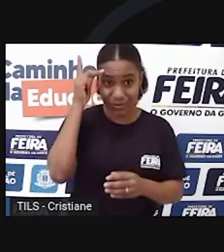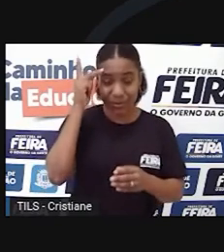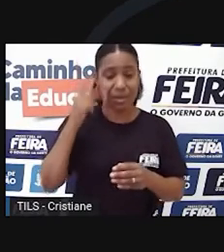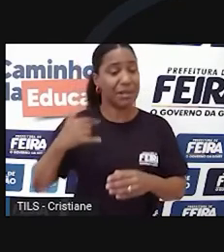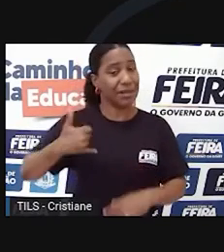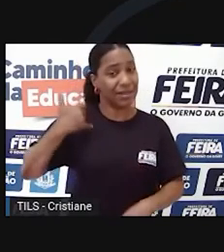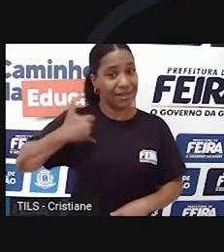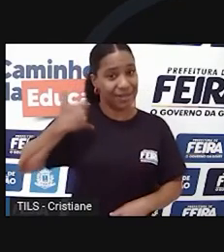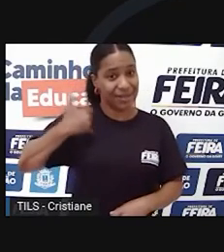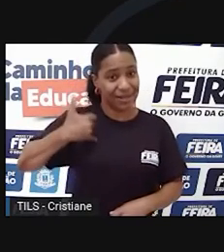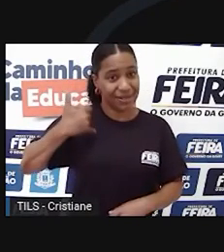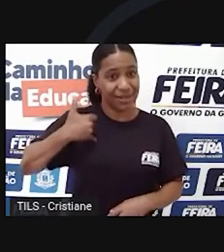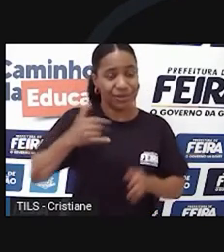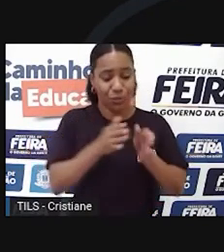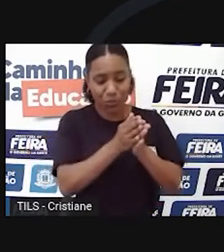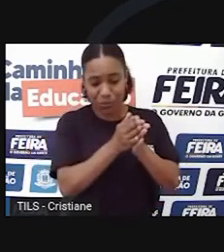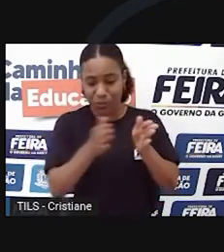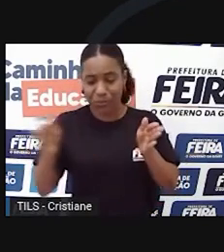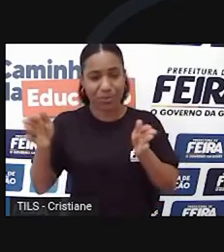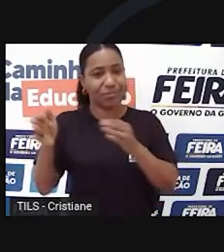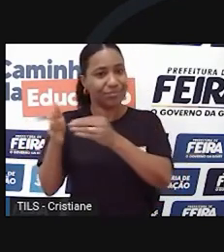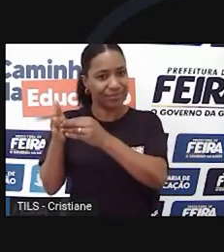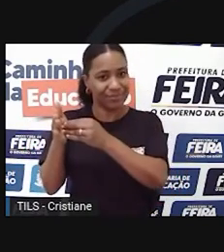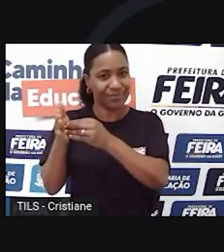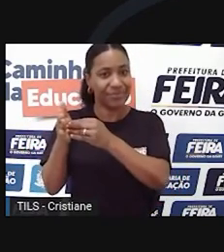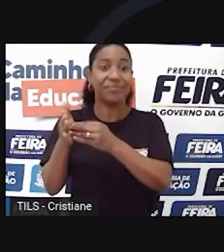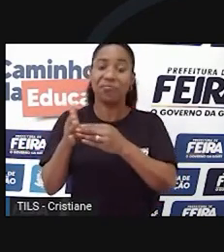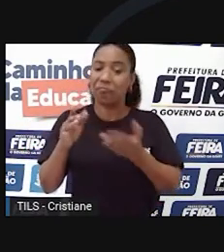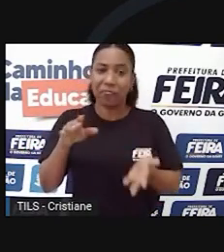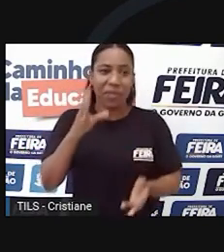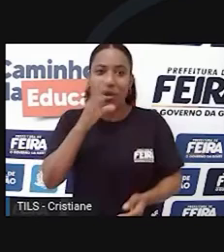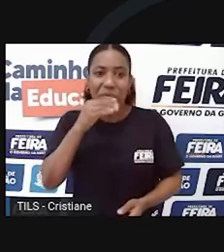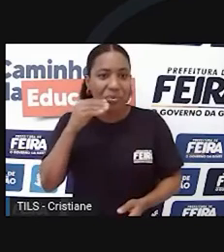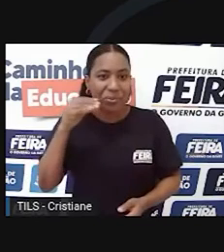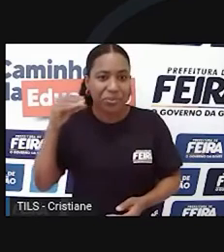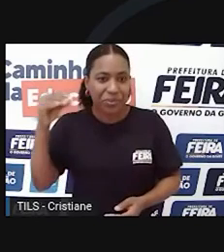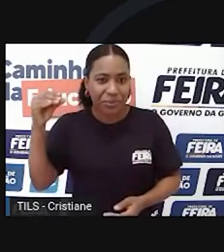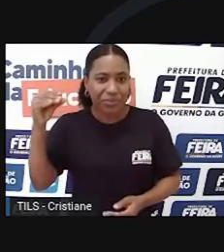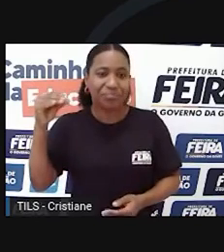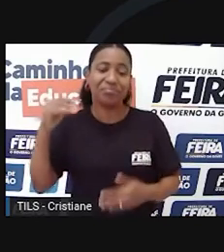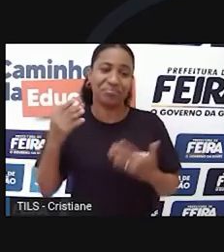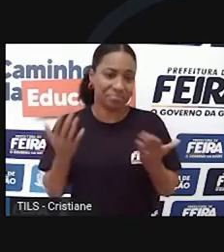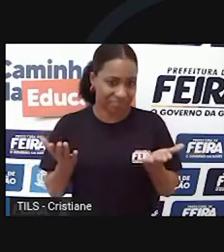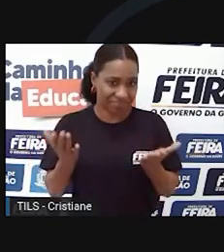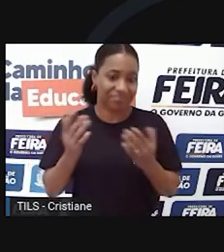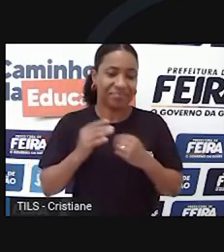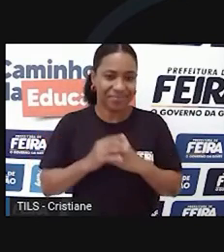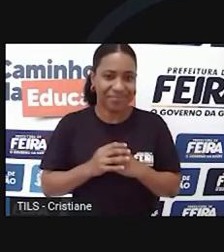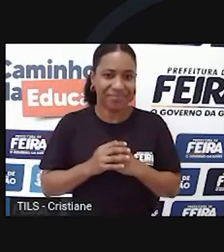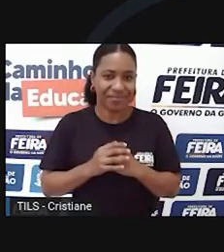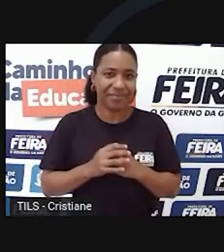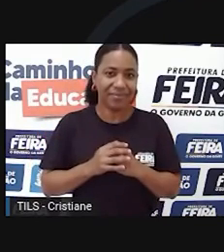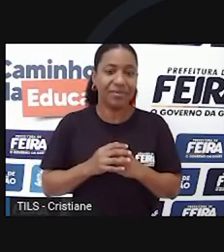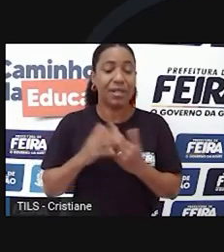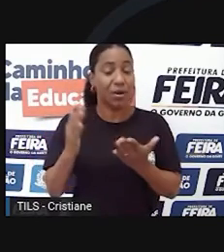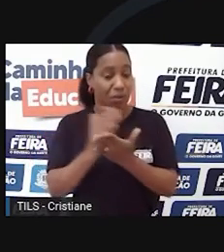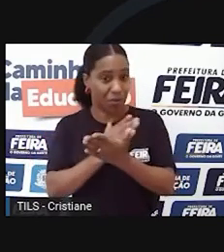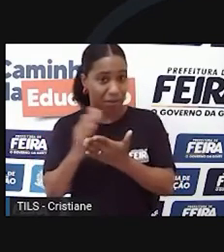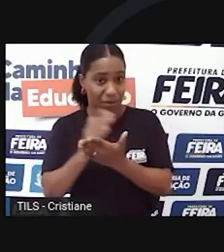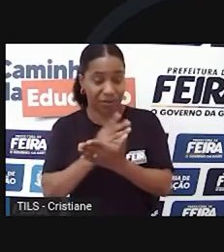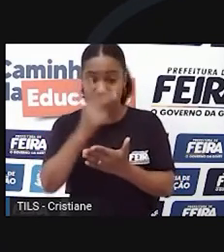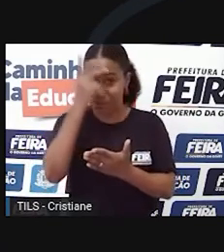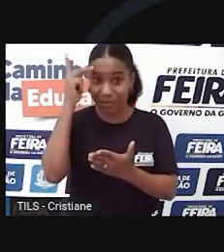idade, termina em teen, de 13 a 19. Definição razoável, 13 a 19. A gente sabe hoje, na cultura, no consumo, sobretudo,